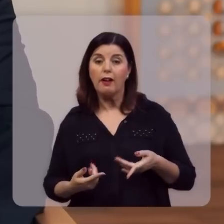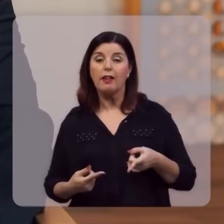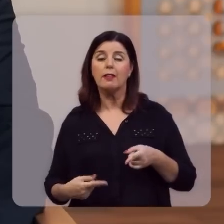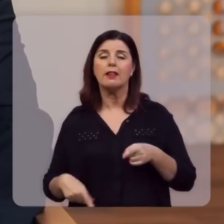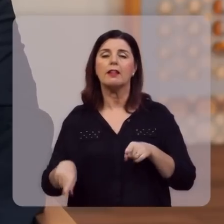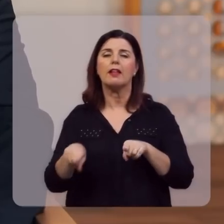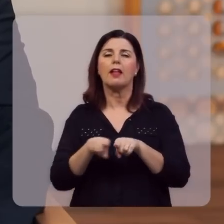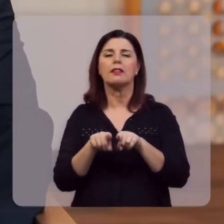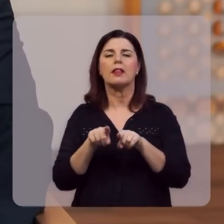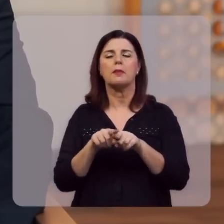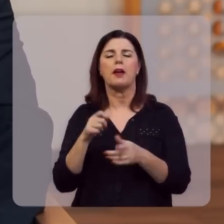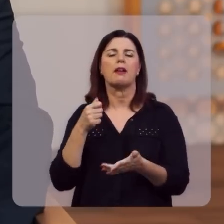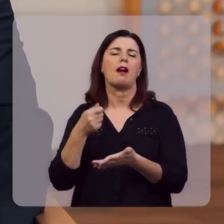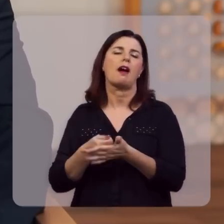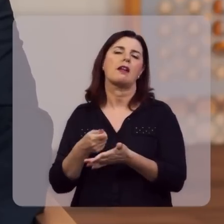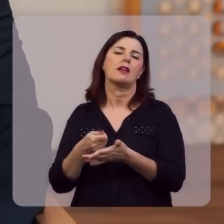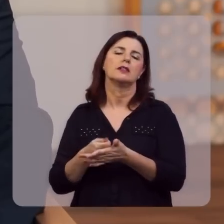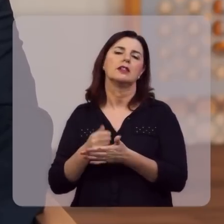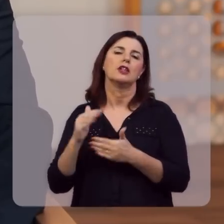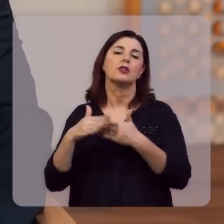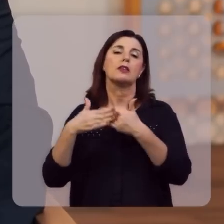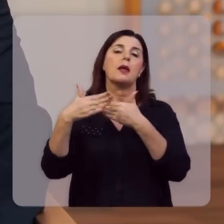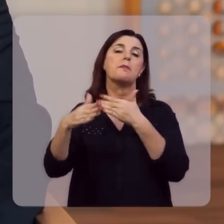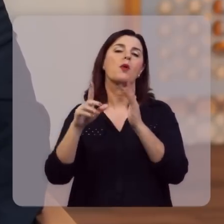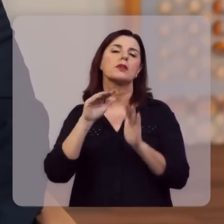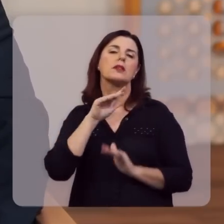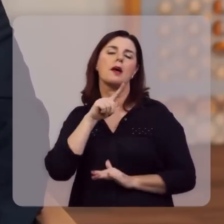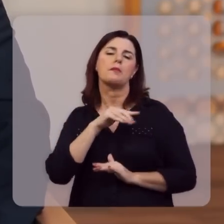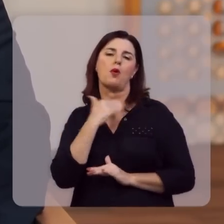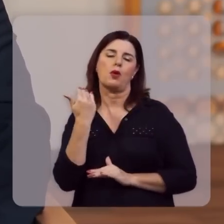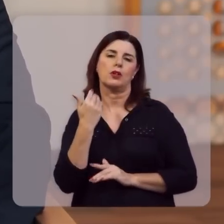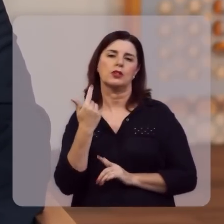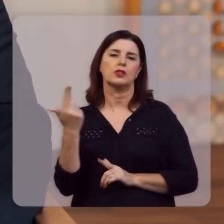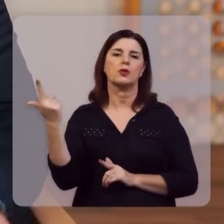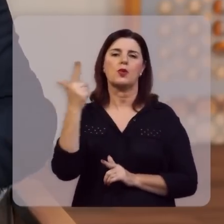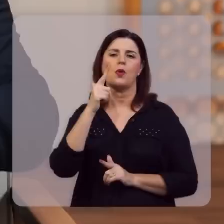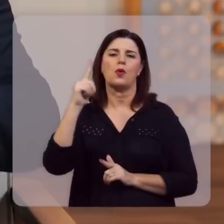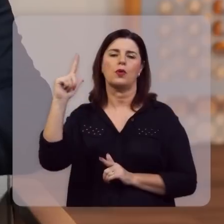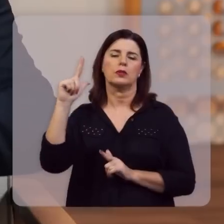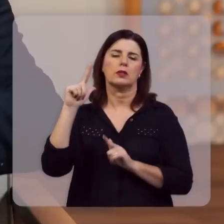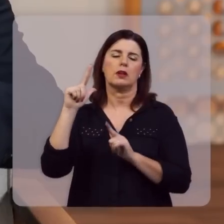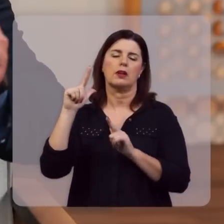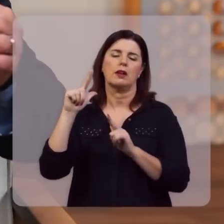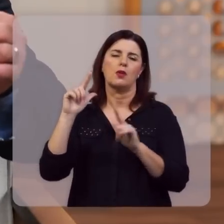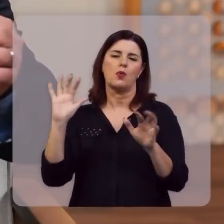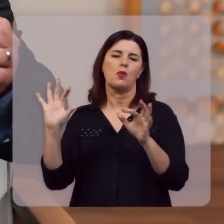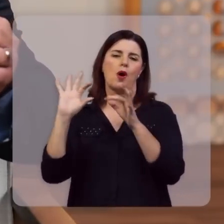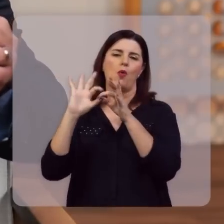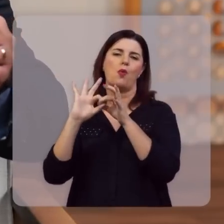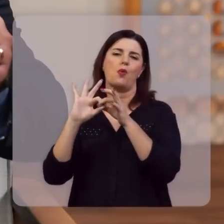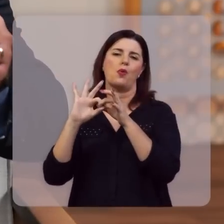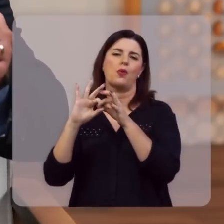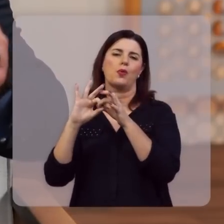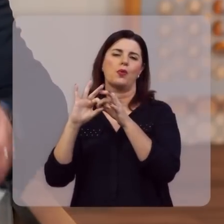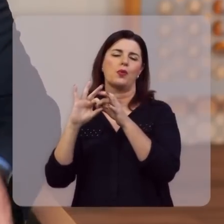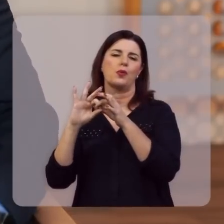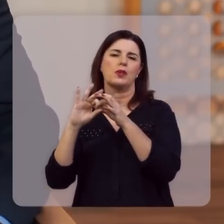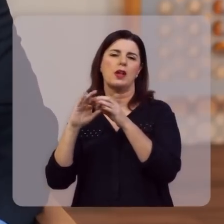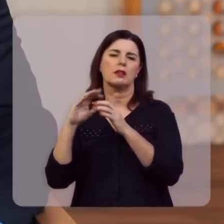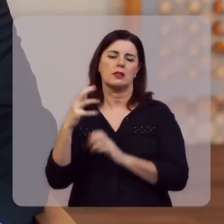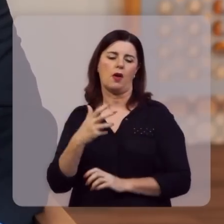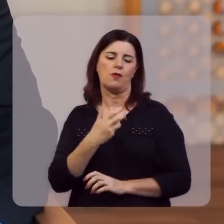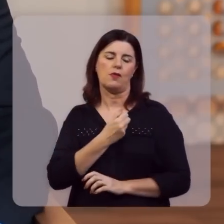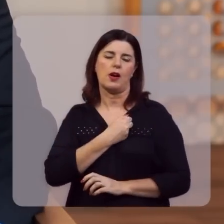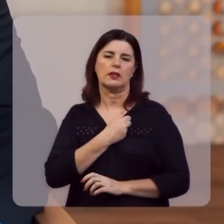cada eternidade. E garantia que do lado de lá da eternidade, esta obra de redenção será